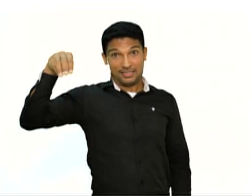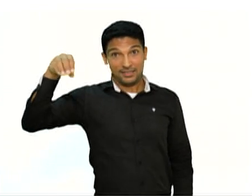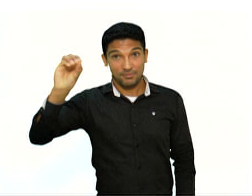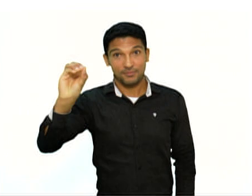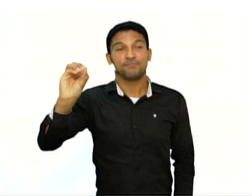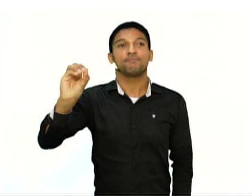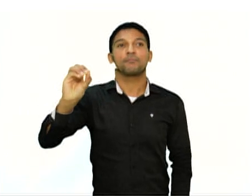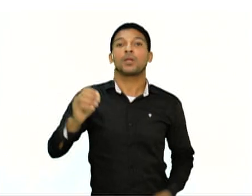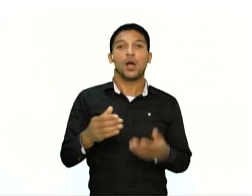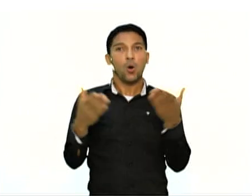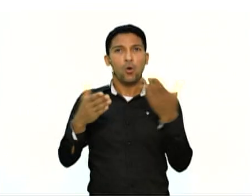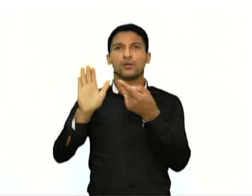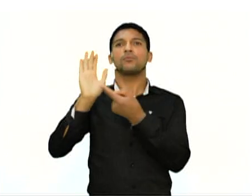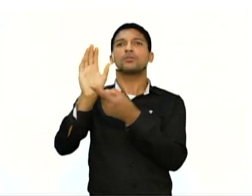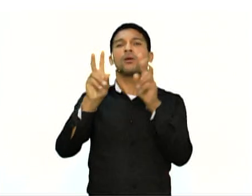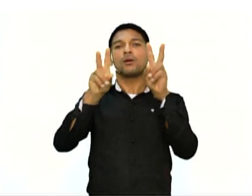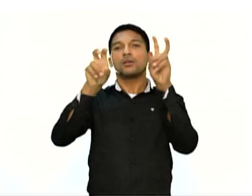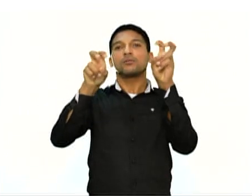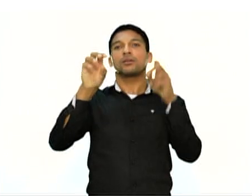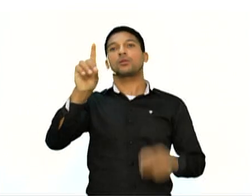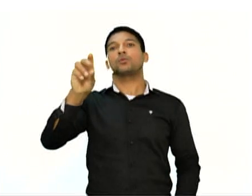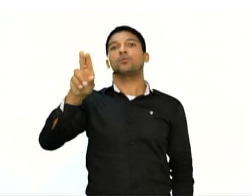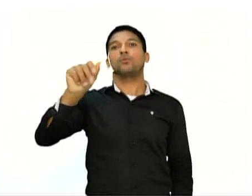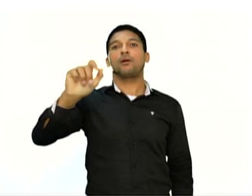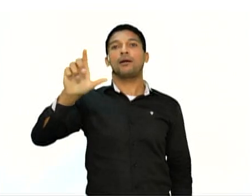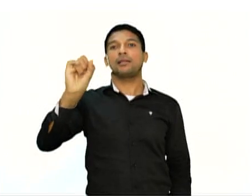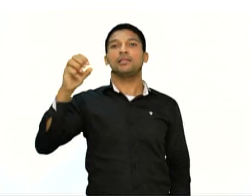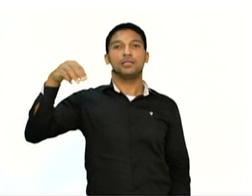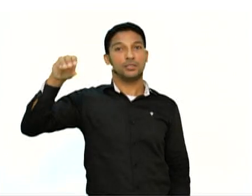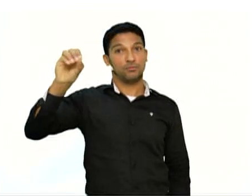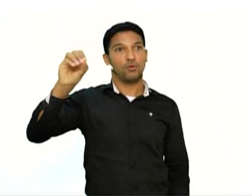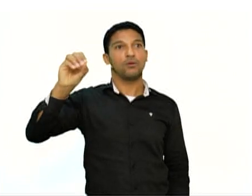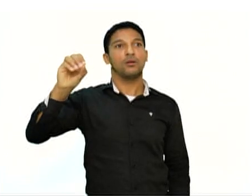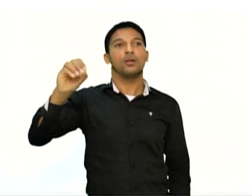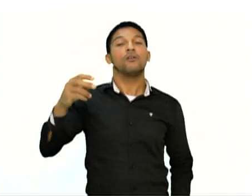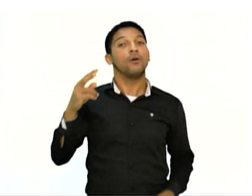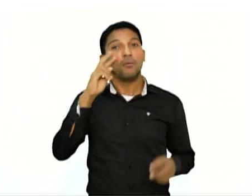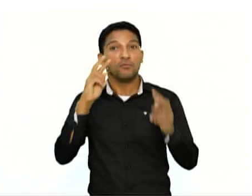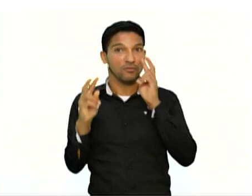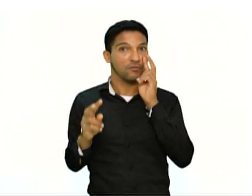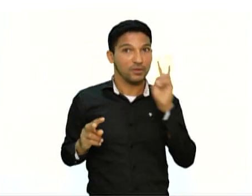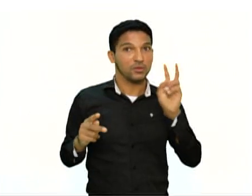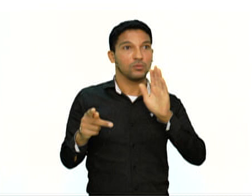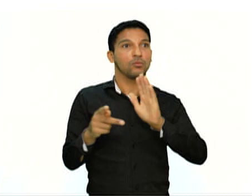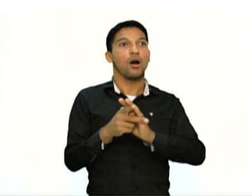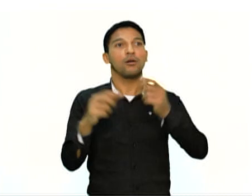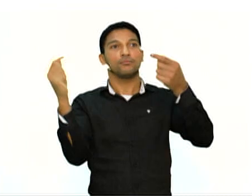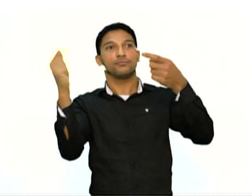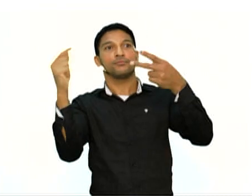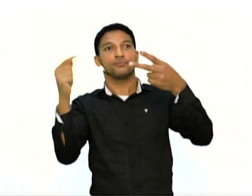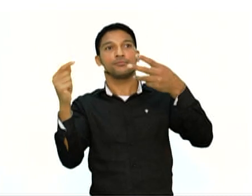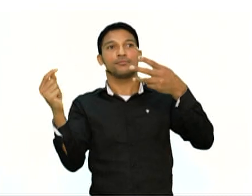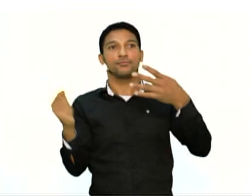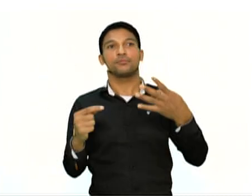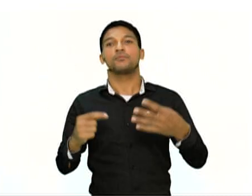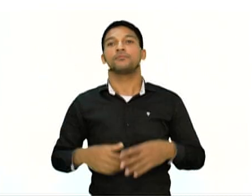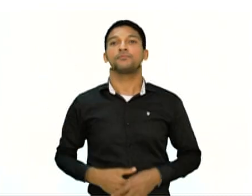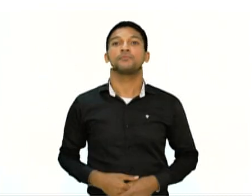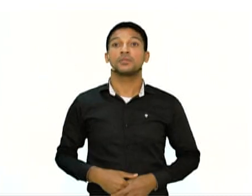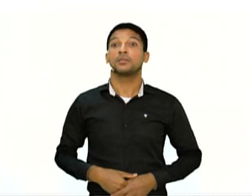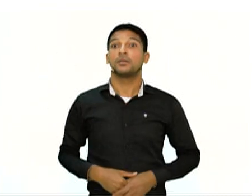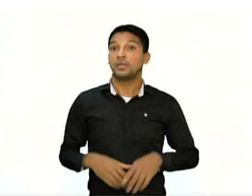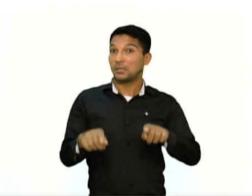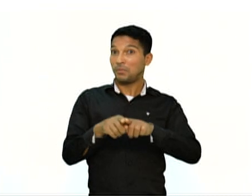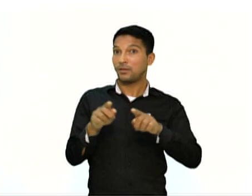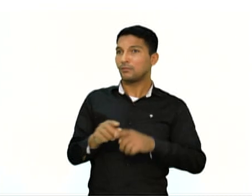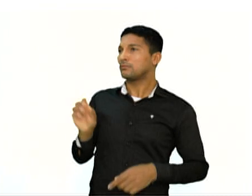o dualismo cartesiano, também vamos conceituar res cogitans, res extensa, e também problematizar a noção de